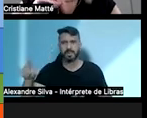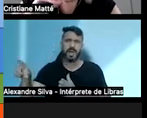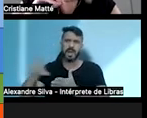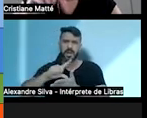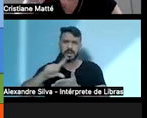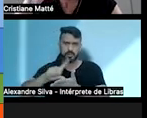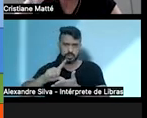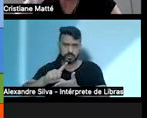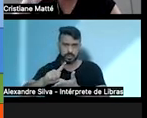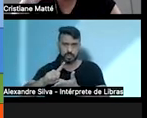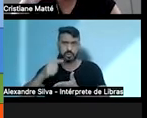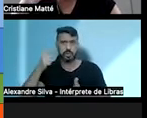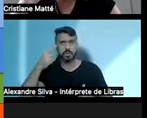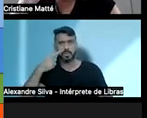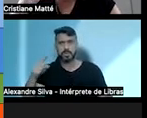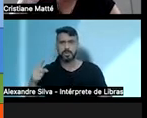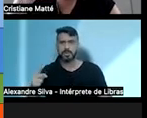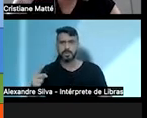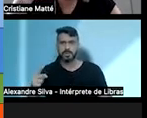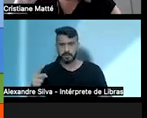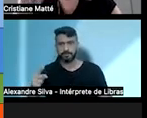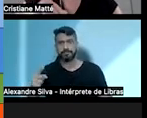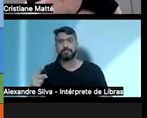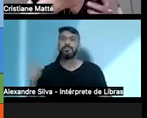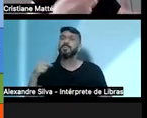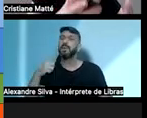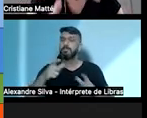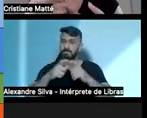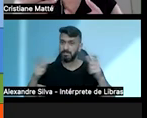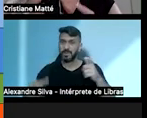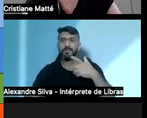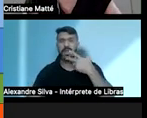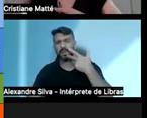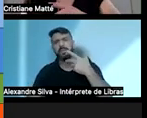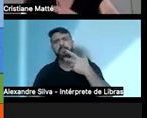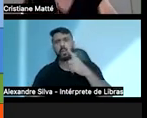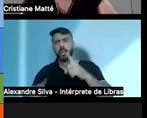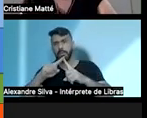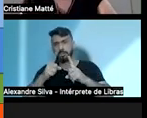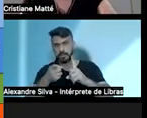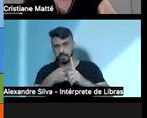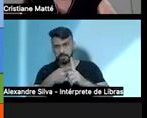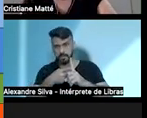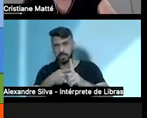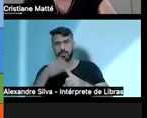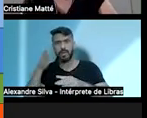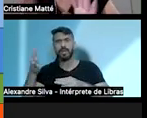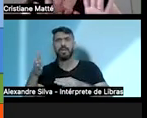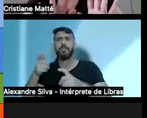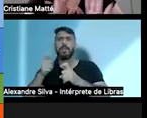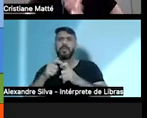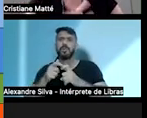12 semanas. Só que não é isso que a gente ouve, né? Muitas vezes, gestantes engravidam, vão lá para o obstetra. O que a obstetra